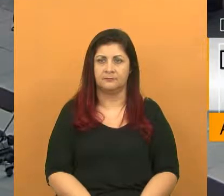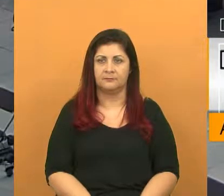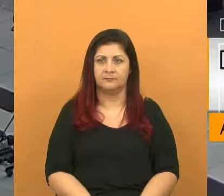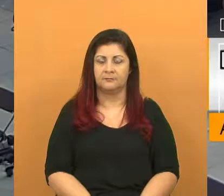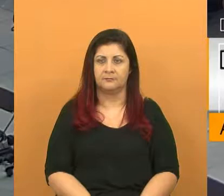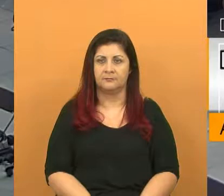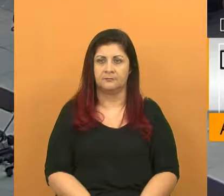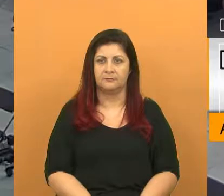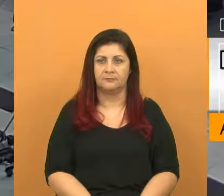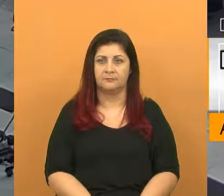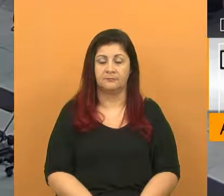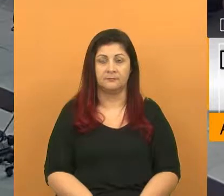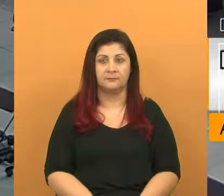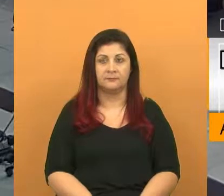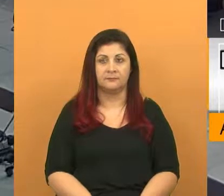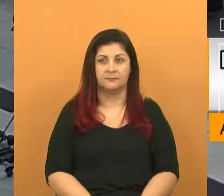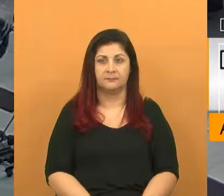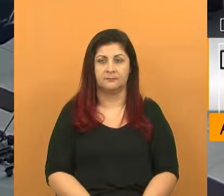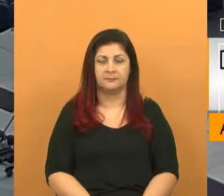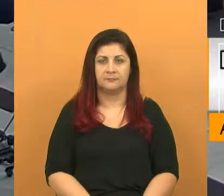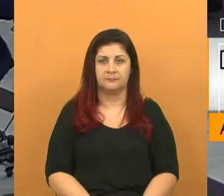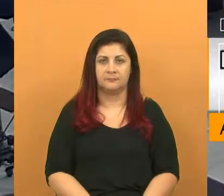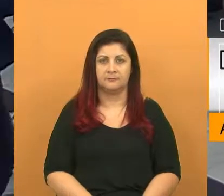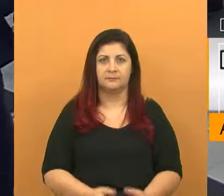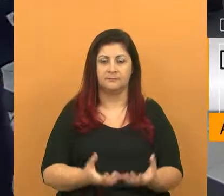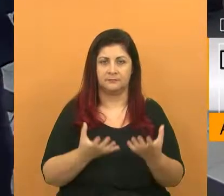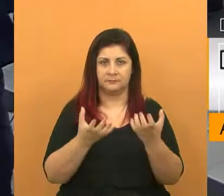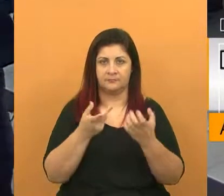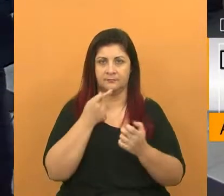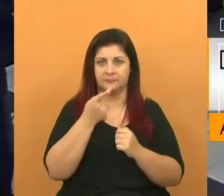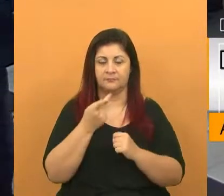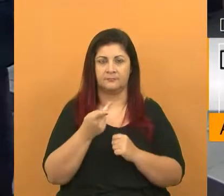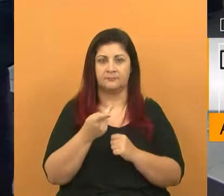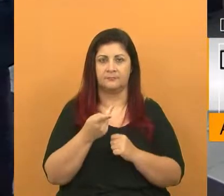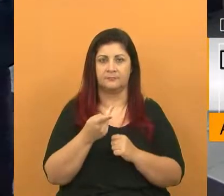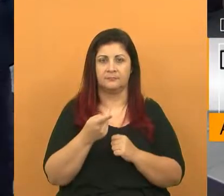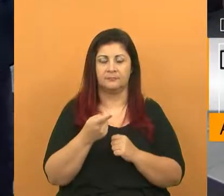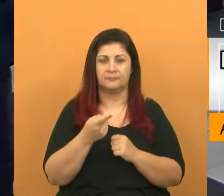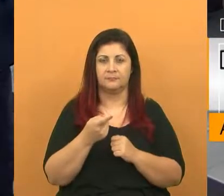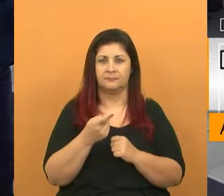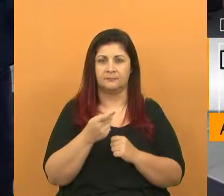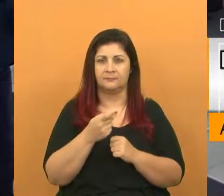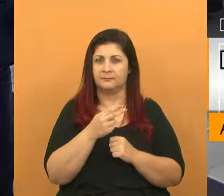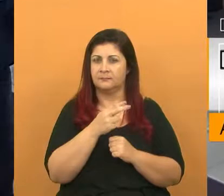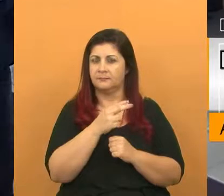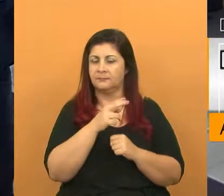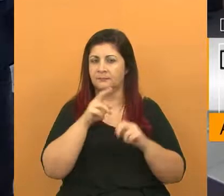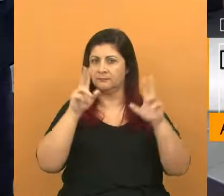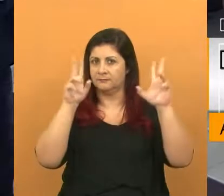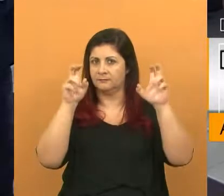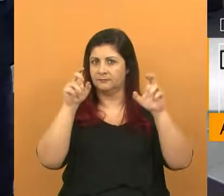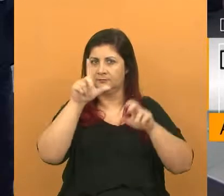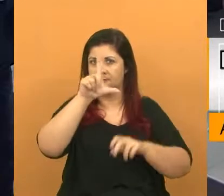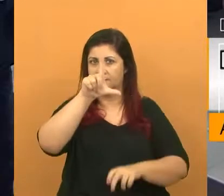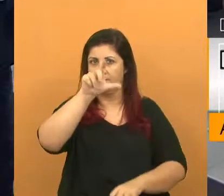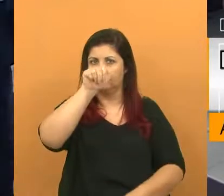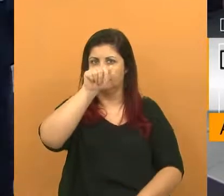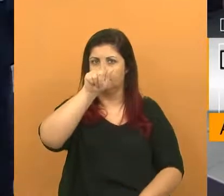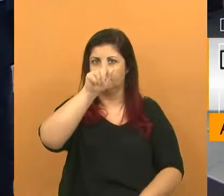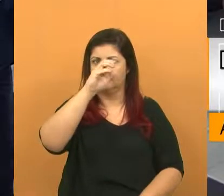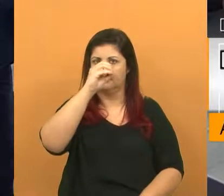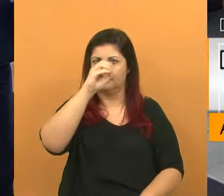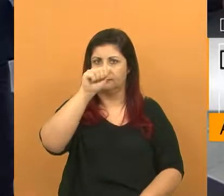eu só quero tecer falando em lagoa a gente conhece é o bairro lagoa